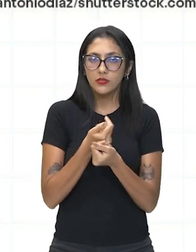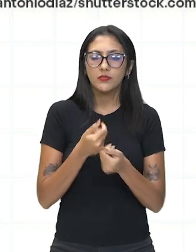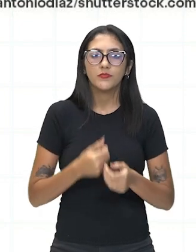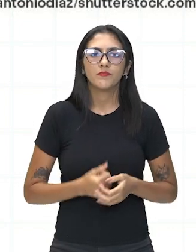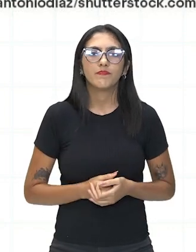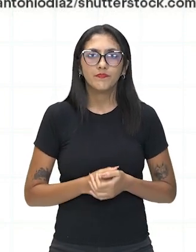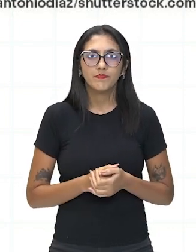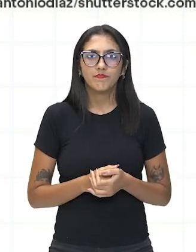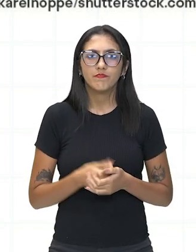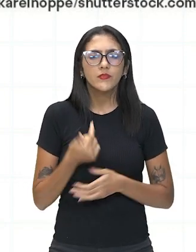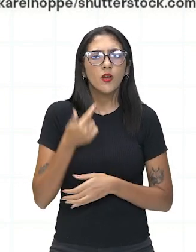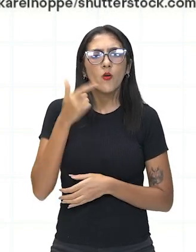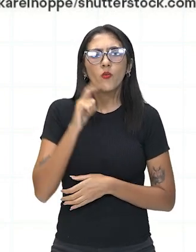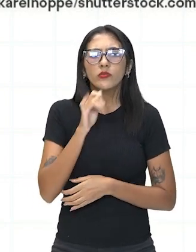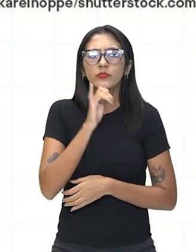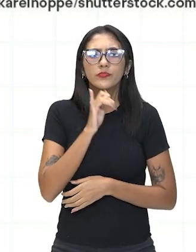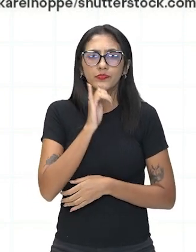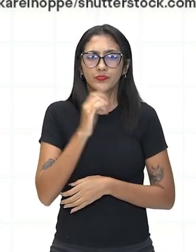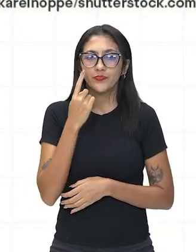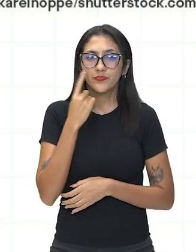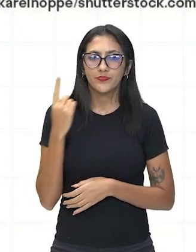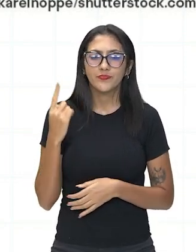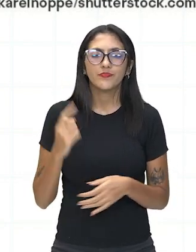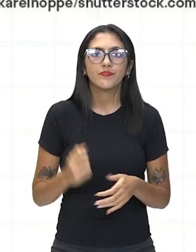ver mais um com este uso.